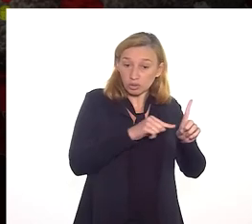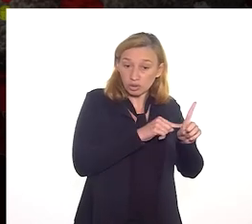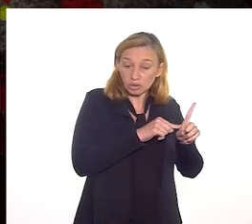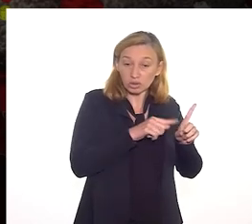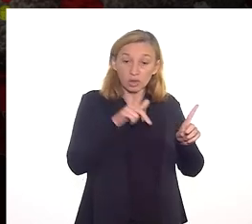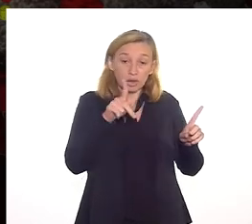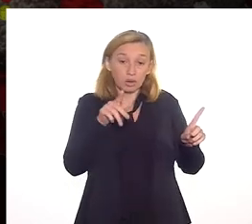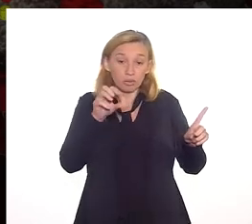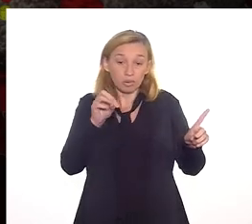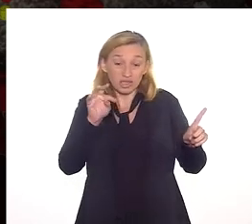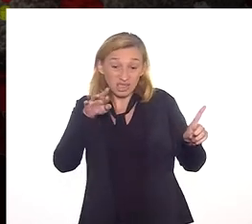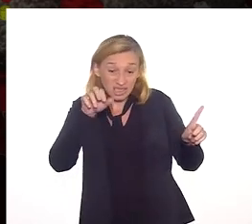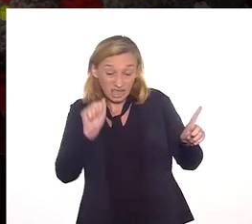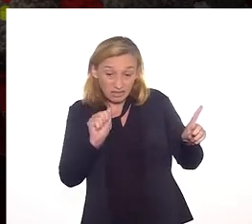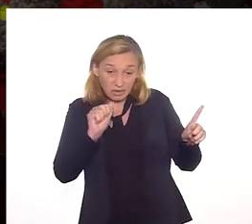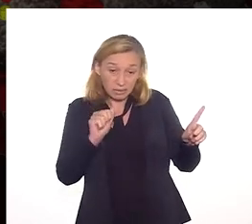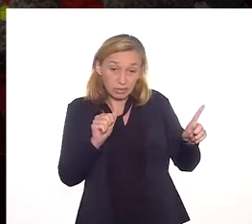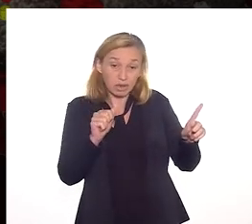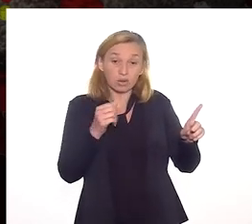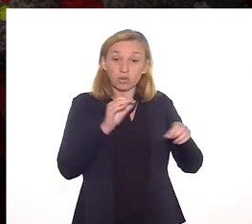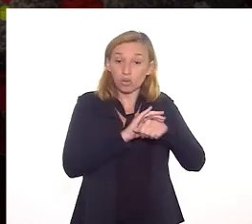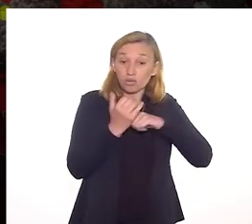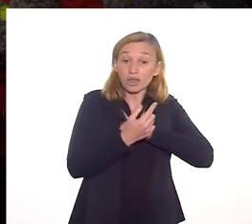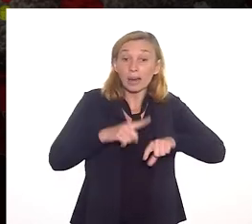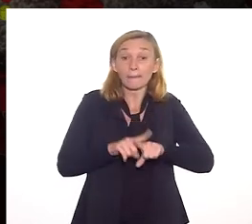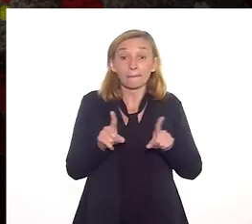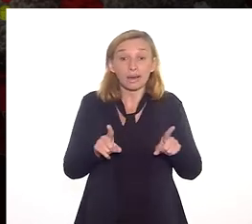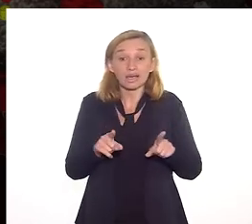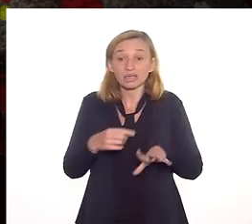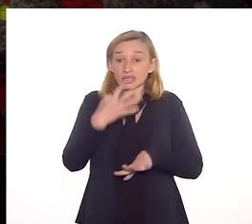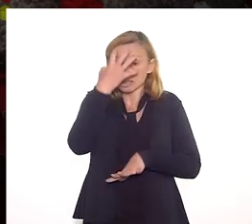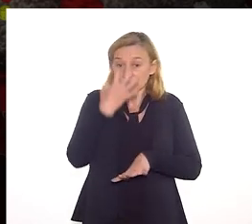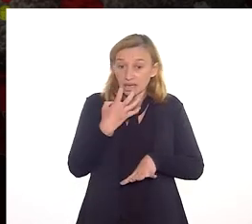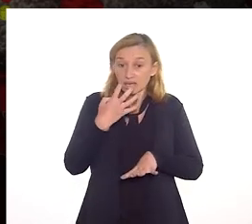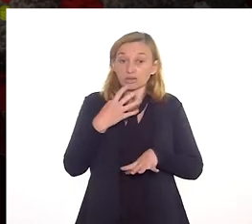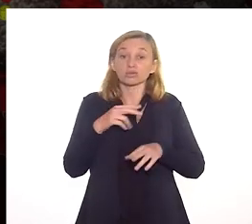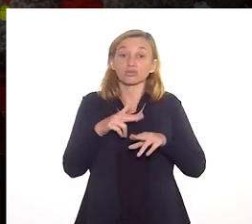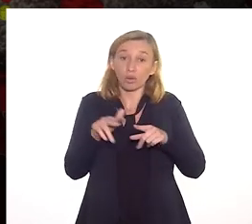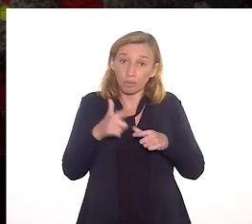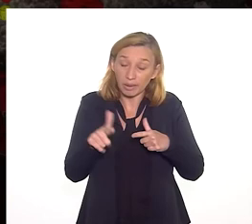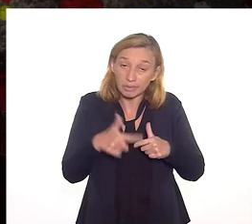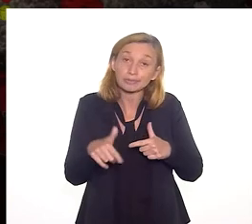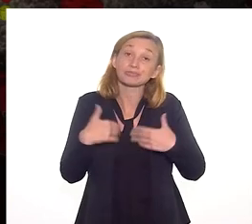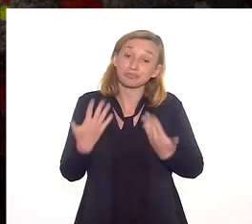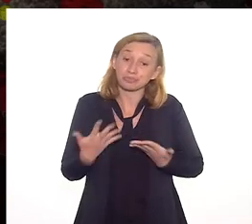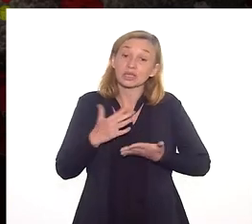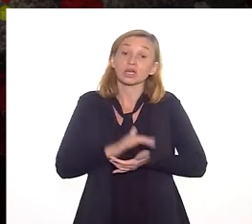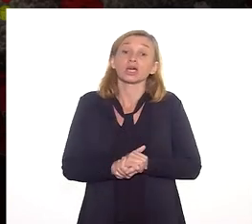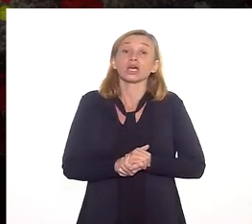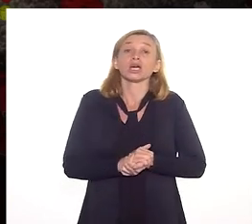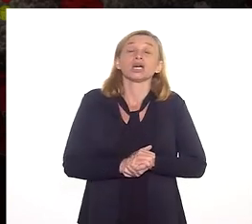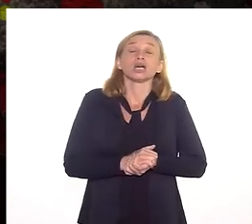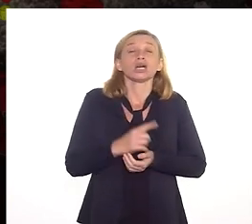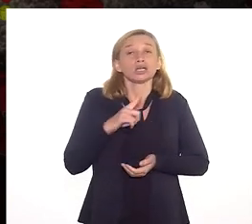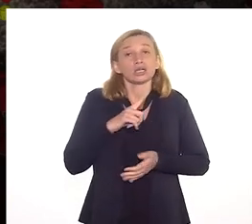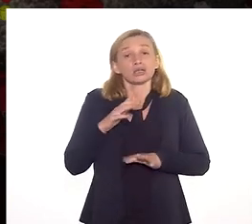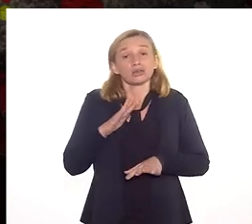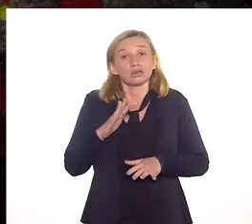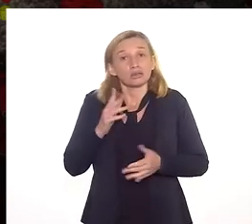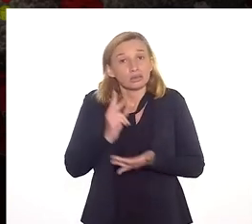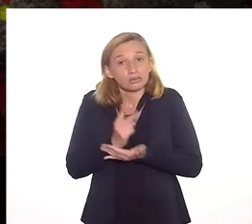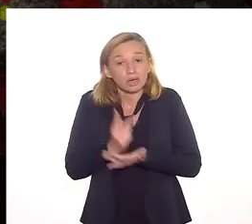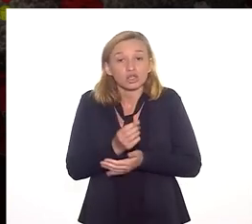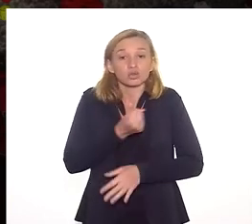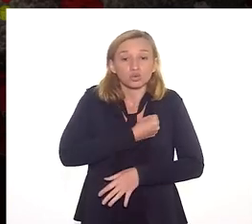gestantes positivas para o COVID, mas os casos mais graves. Ou seja, a gente tem o